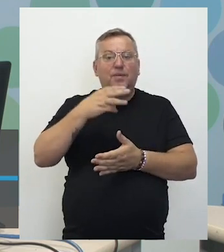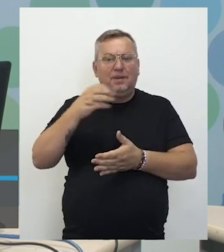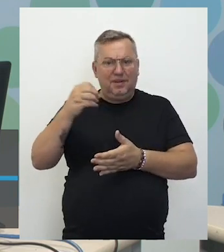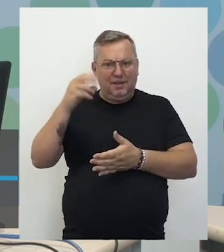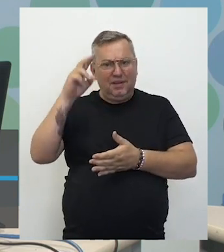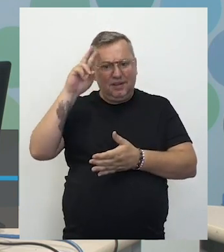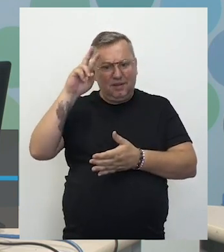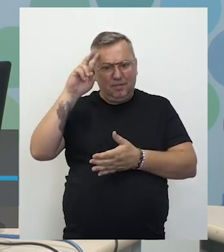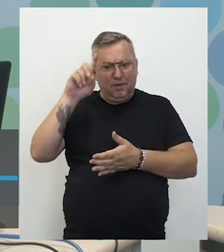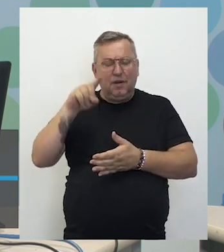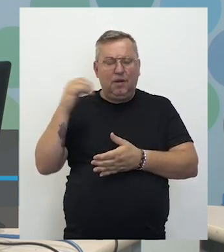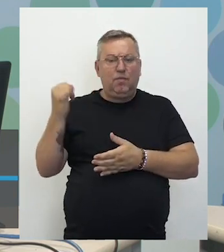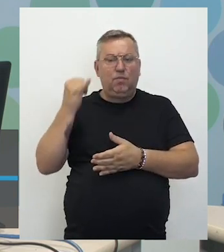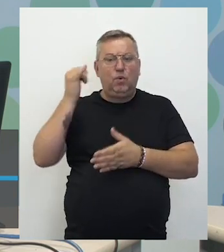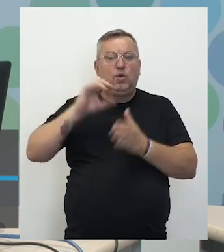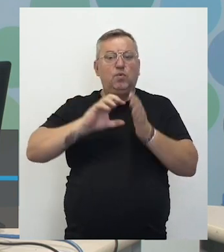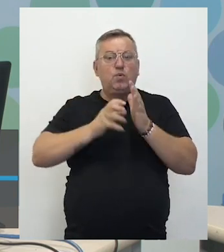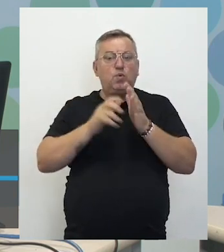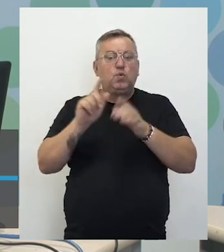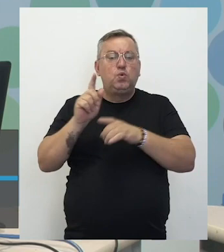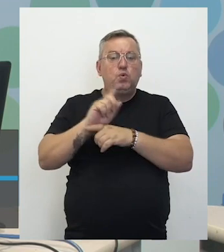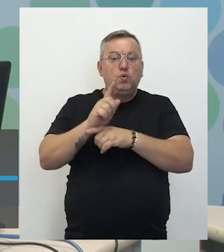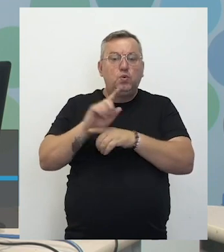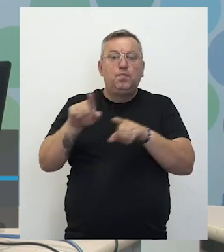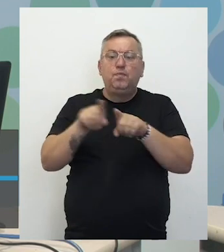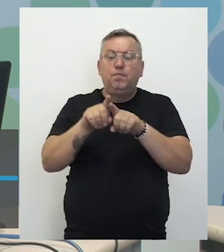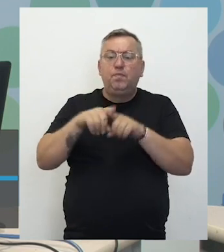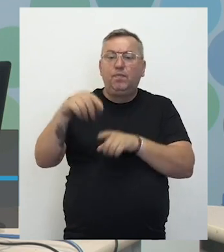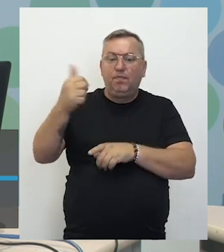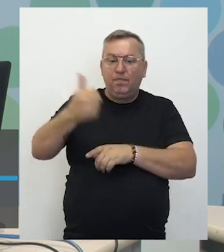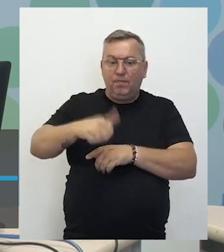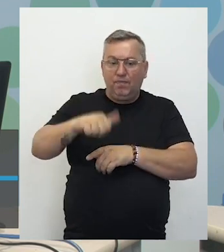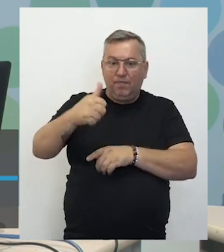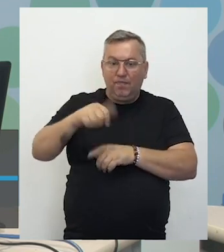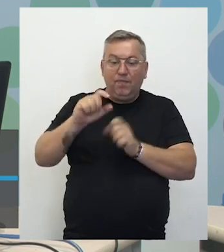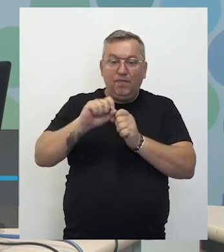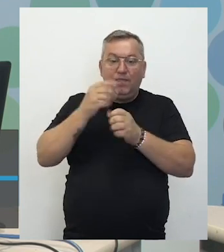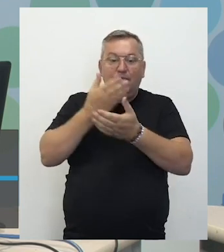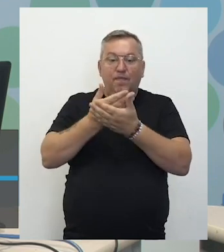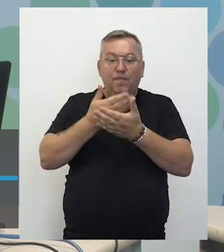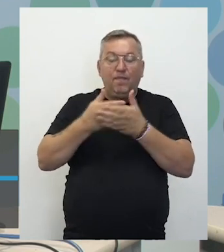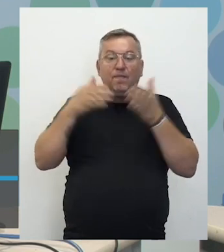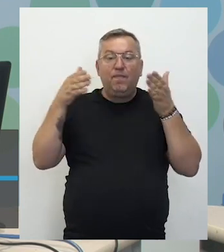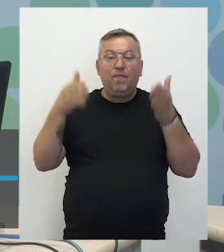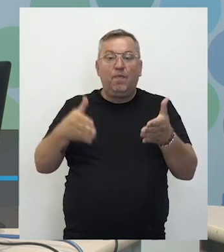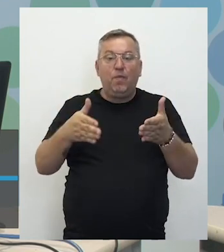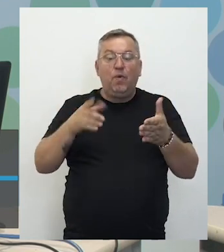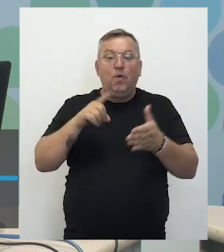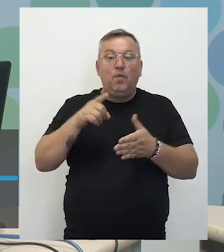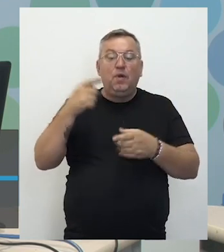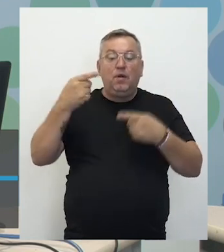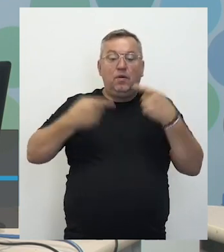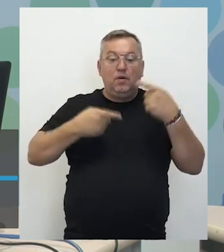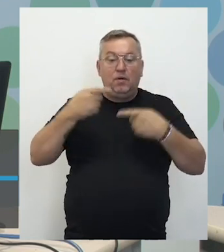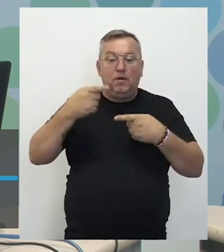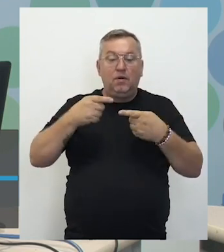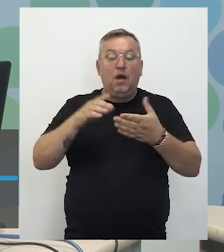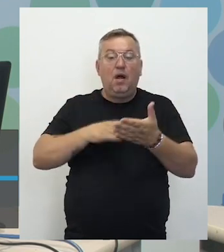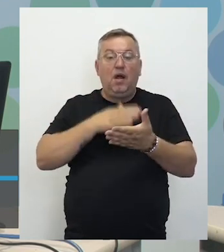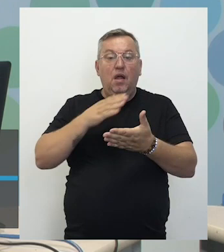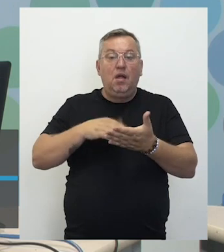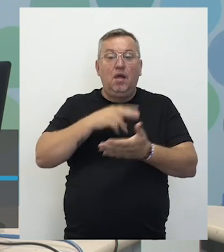é uma importante ferramenta de gestão e de análise, né, fizemos uma aula específica para discutir a